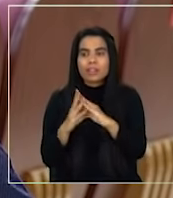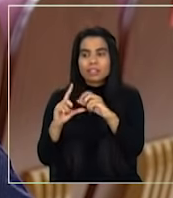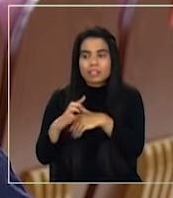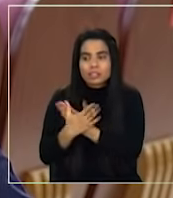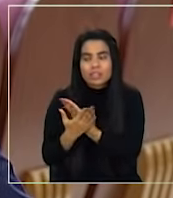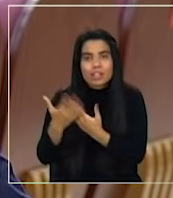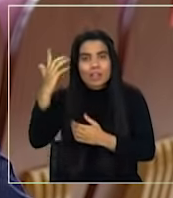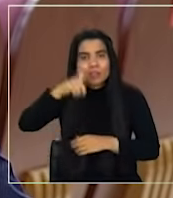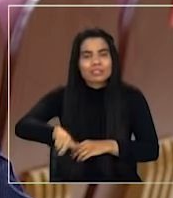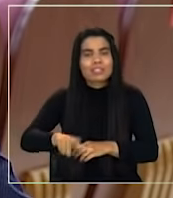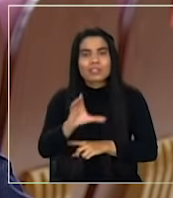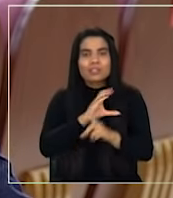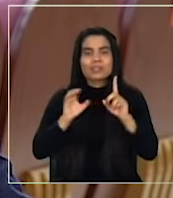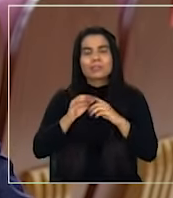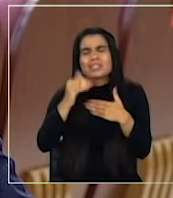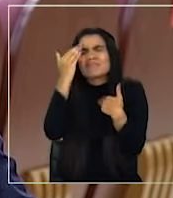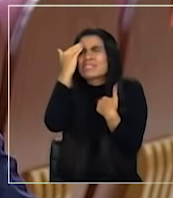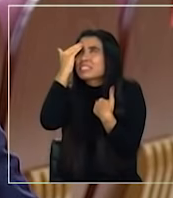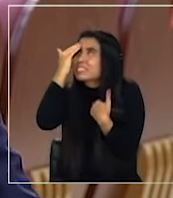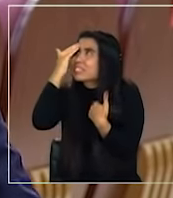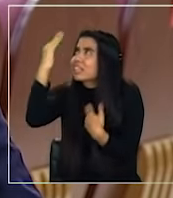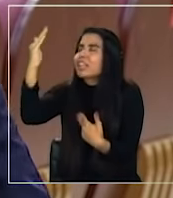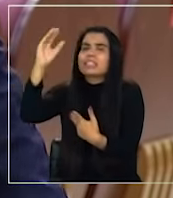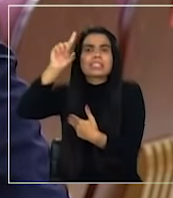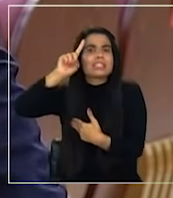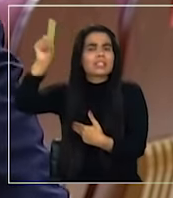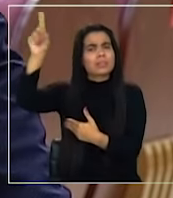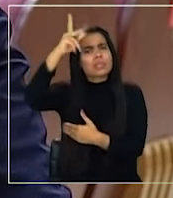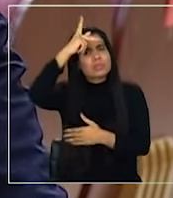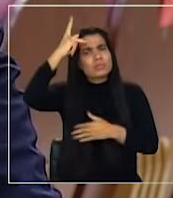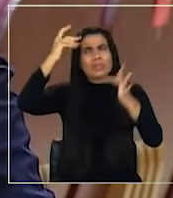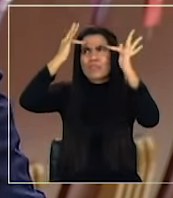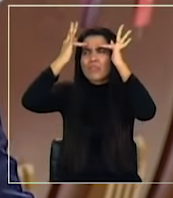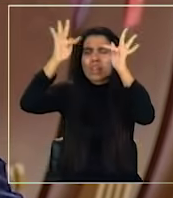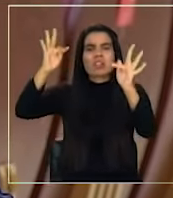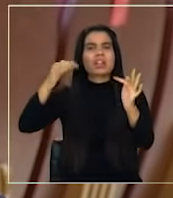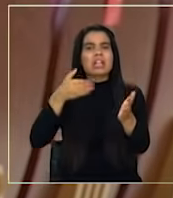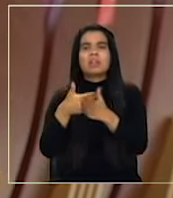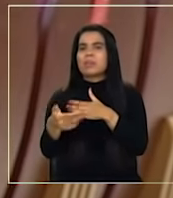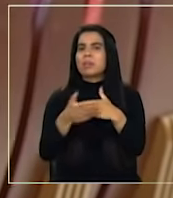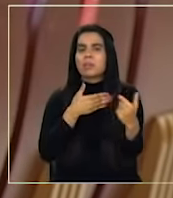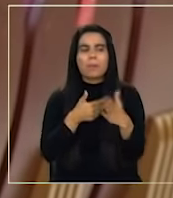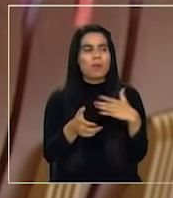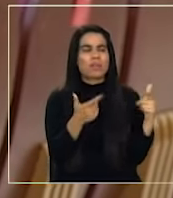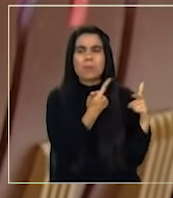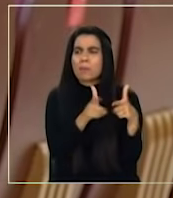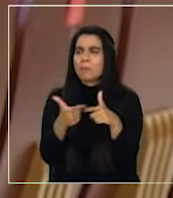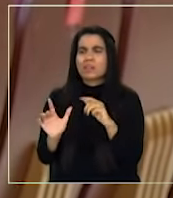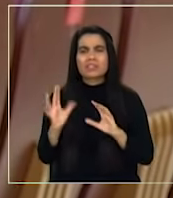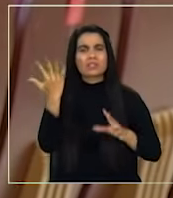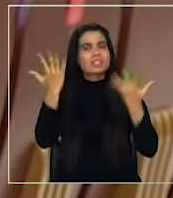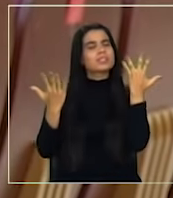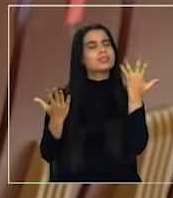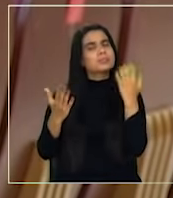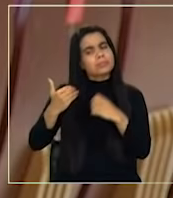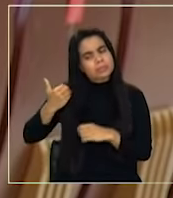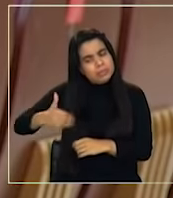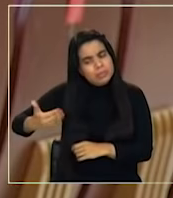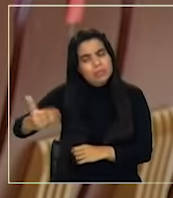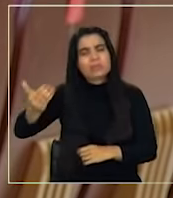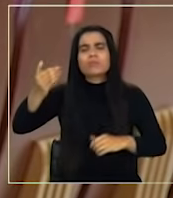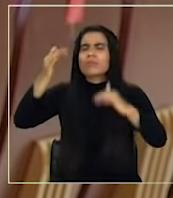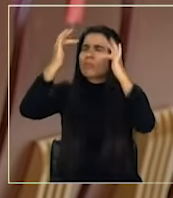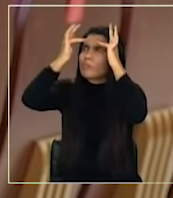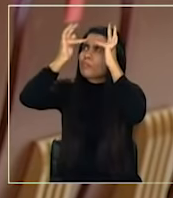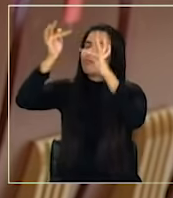Mas graças a Deus pelos fiéis, que não importa a circunstância, eles têm se mantido fiéis